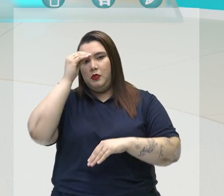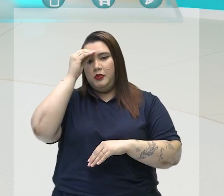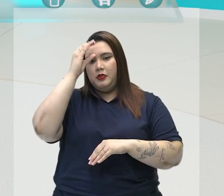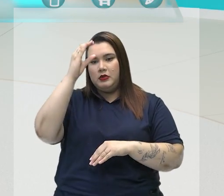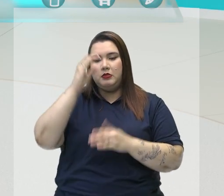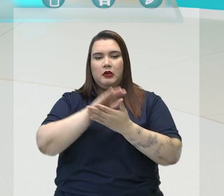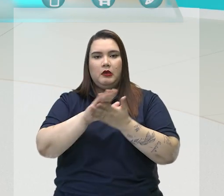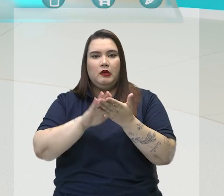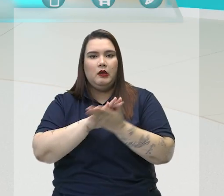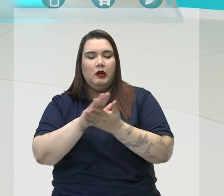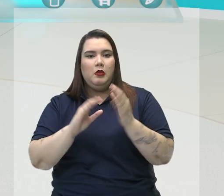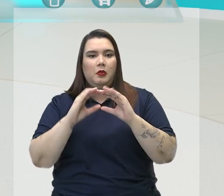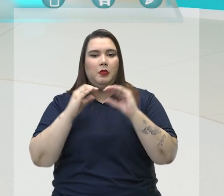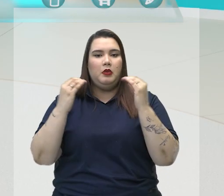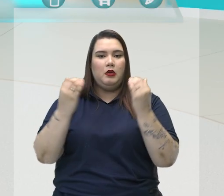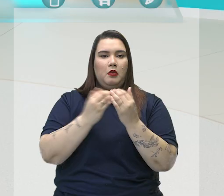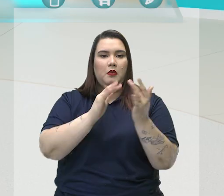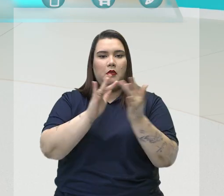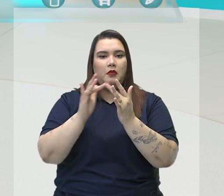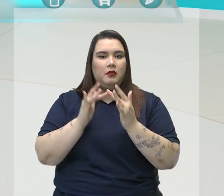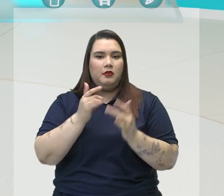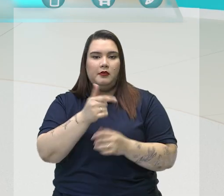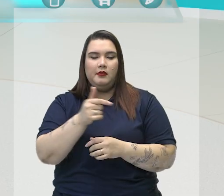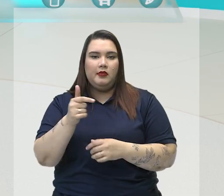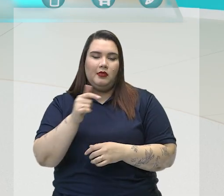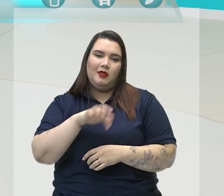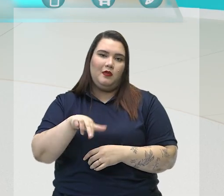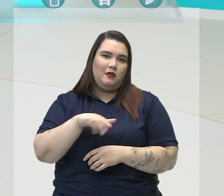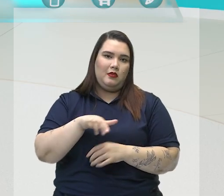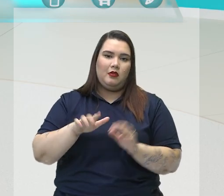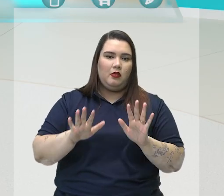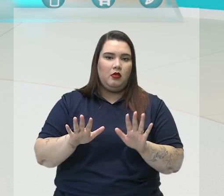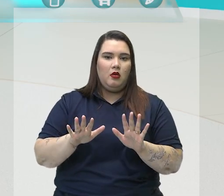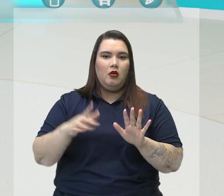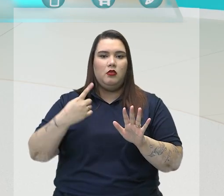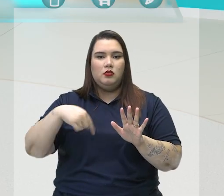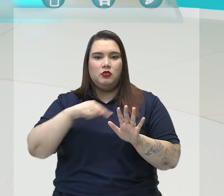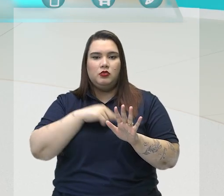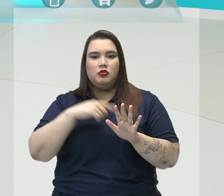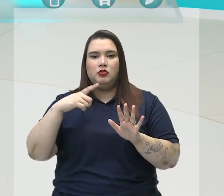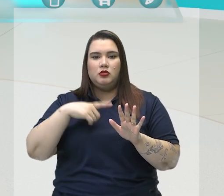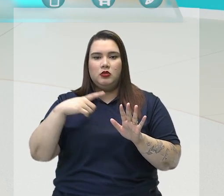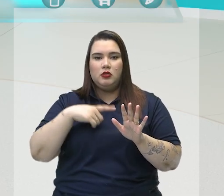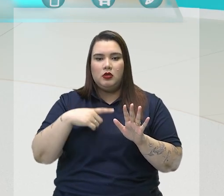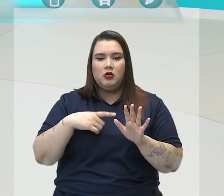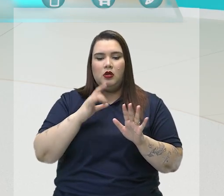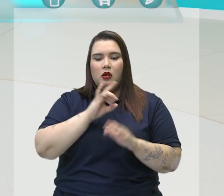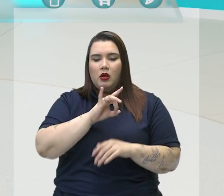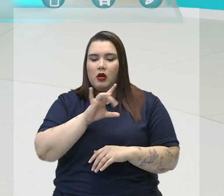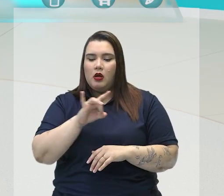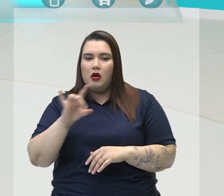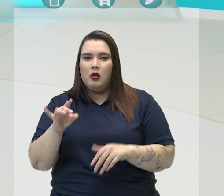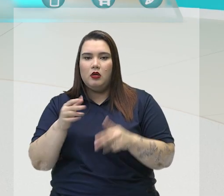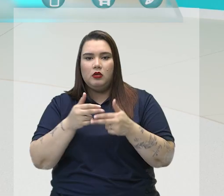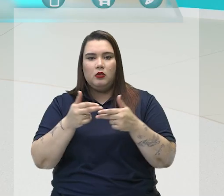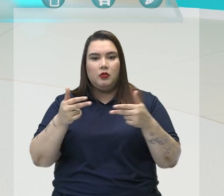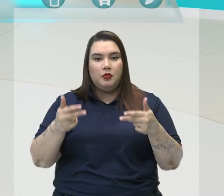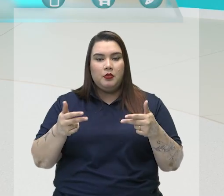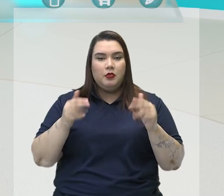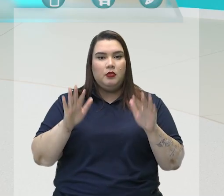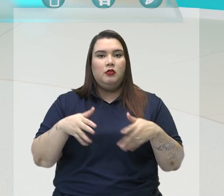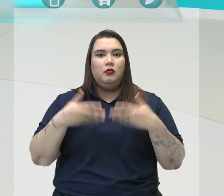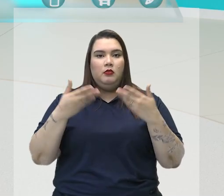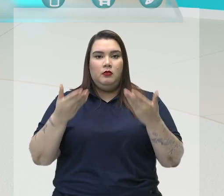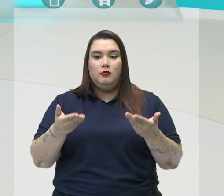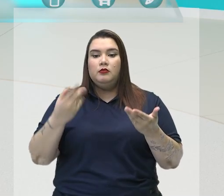uma comunidade. Afinal, somos feitos de vários pedacinhos, um pouquinho de cada coisa. E quando a